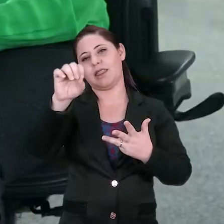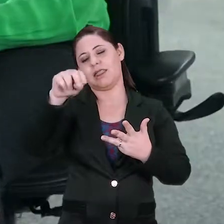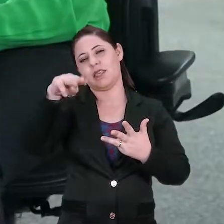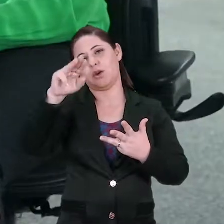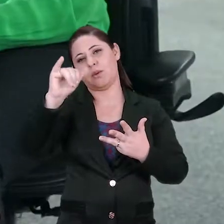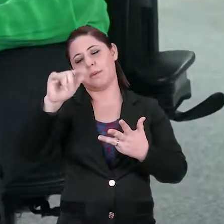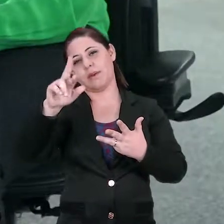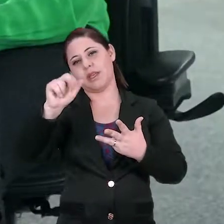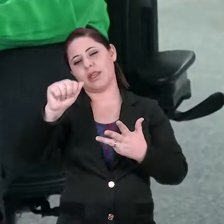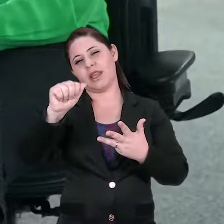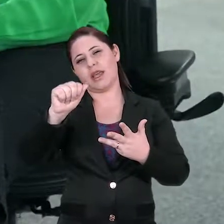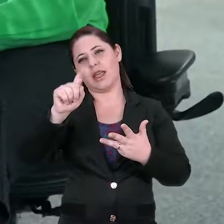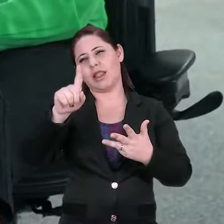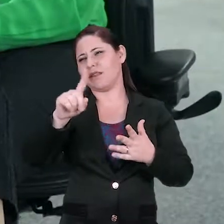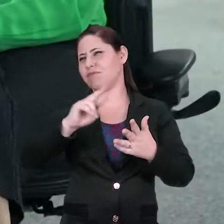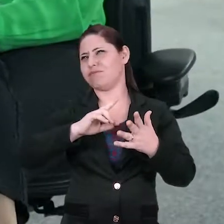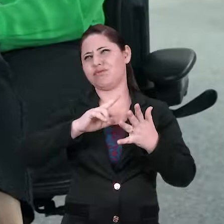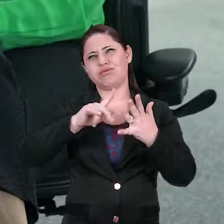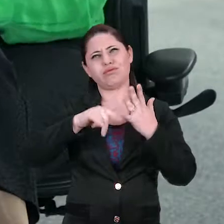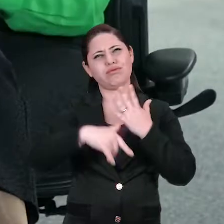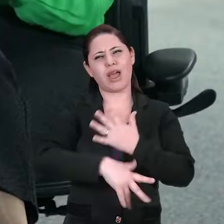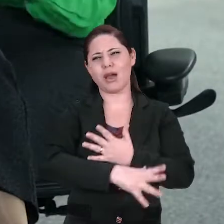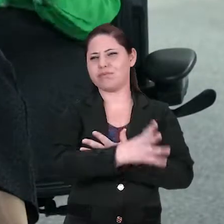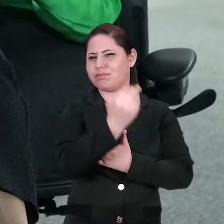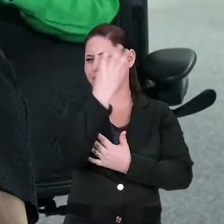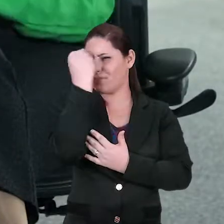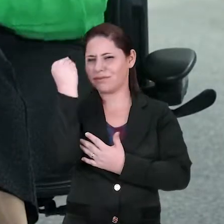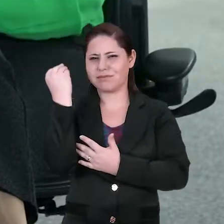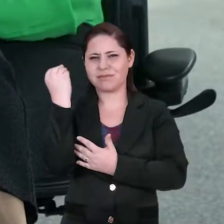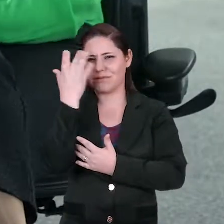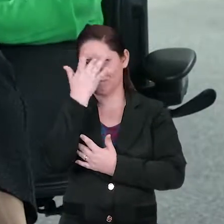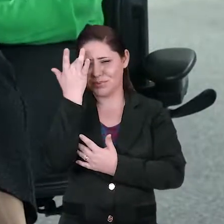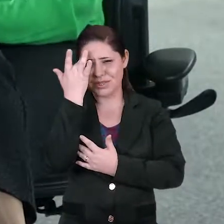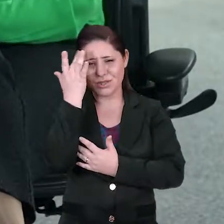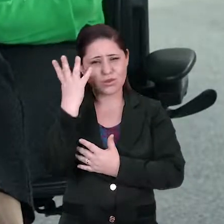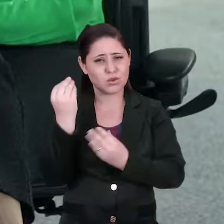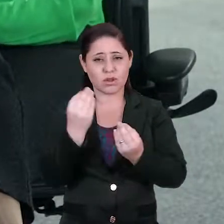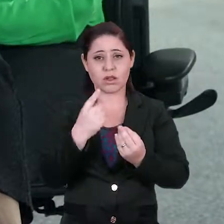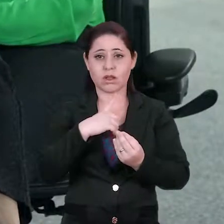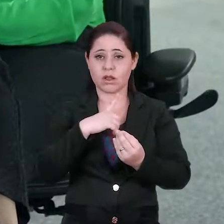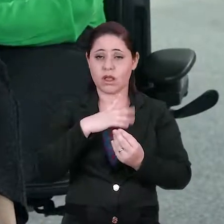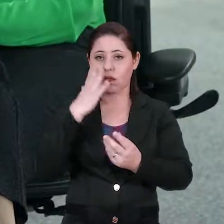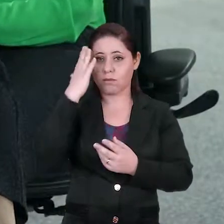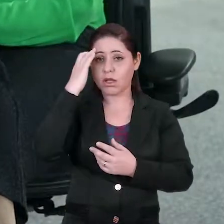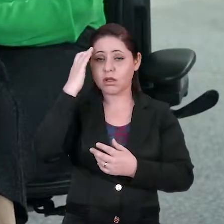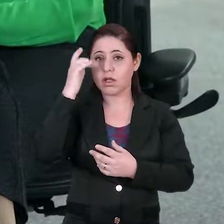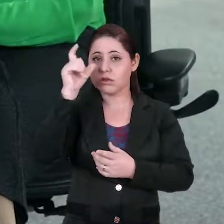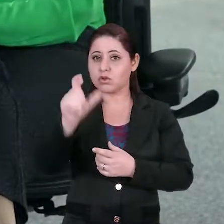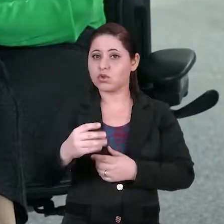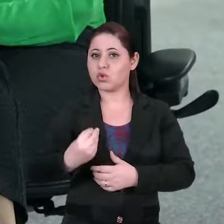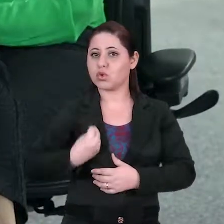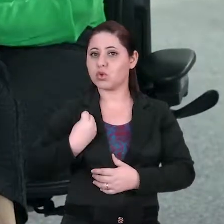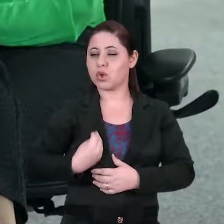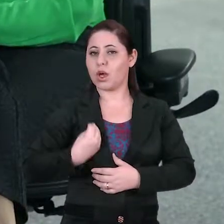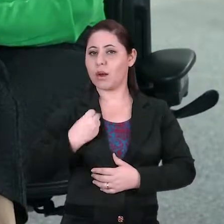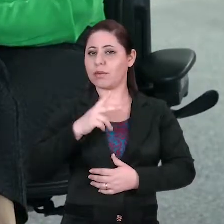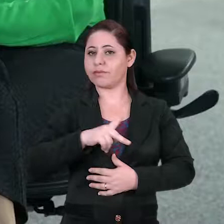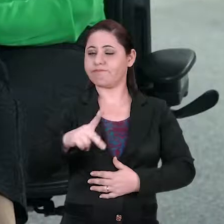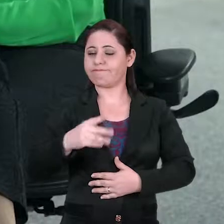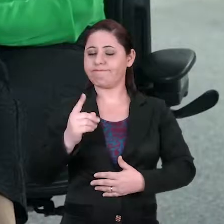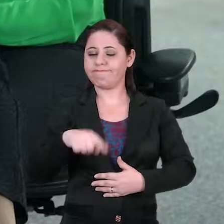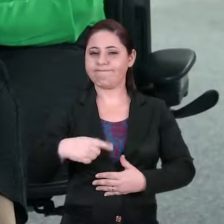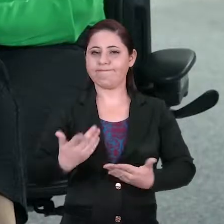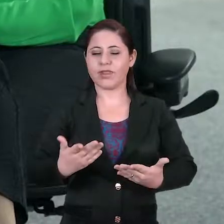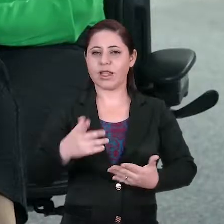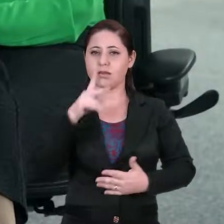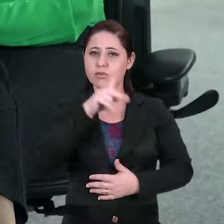Toledo Cândido, minha comadre, e, meu Deus do céu, tanta gente que vem da... Mas tem uma personagem importante na tua história, Marisa,